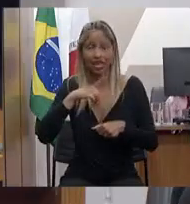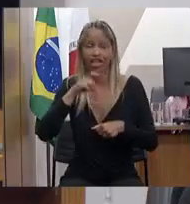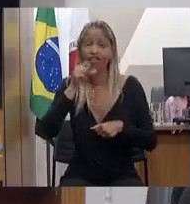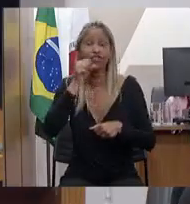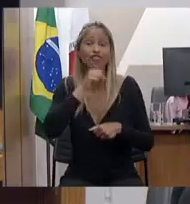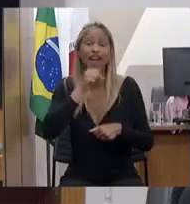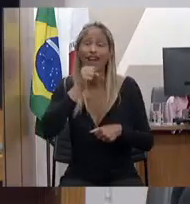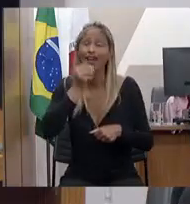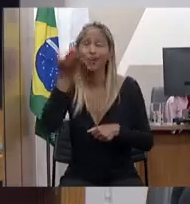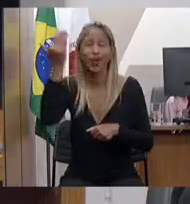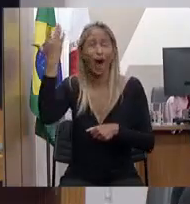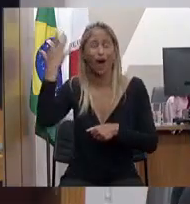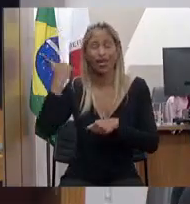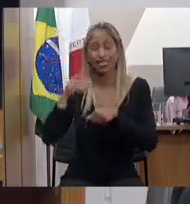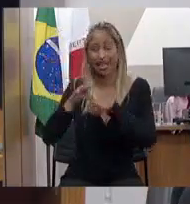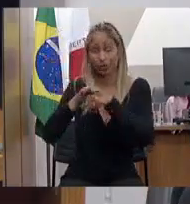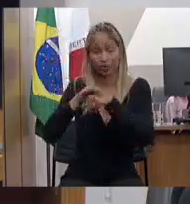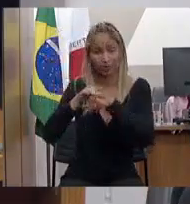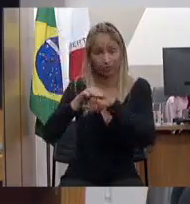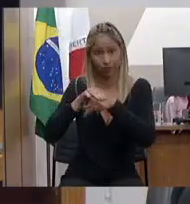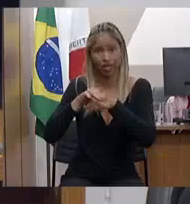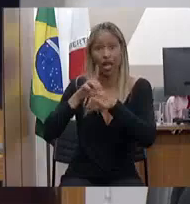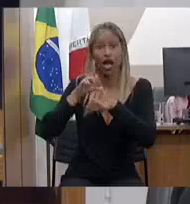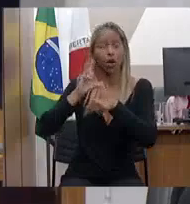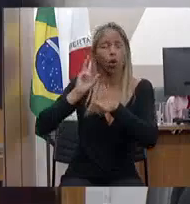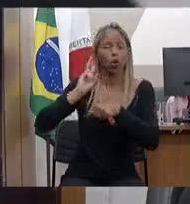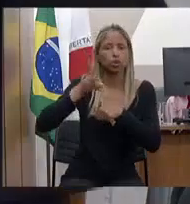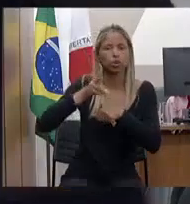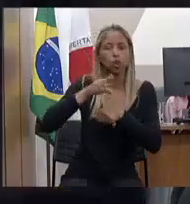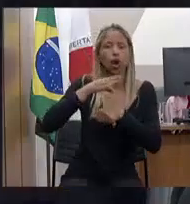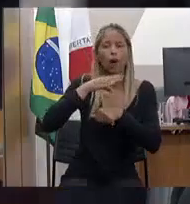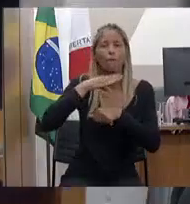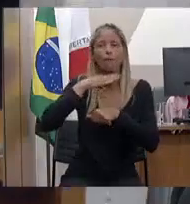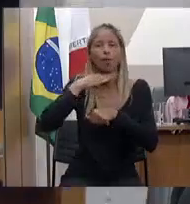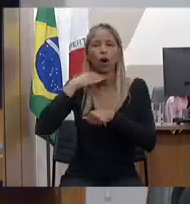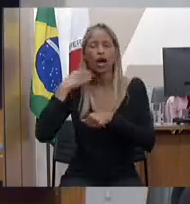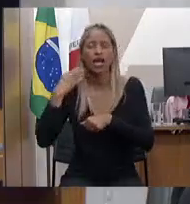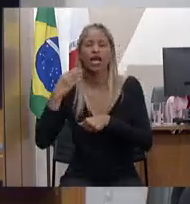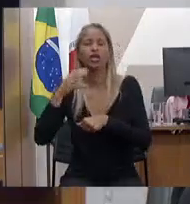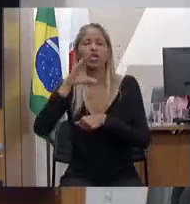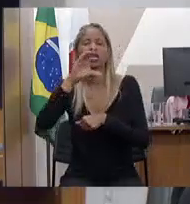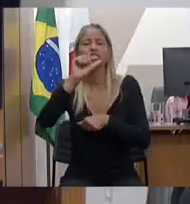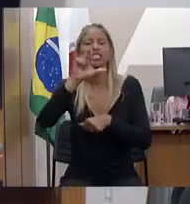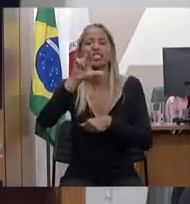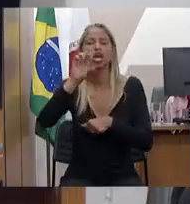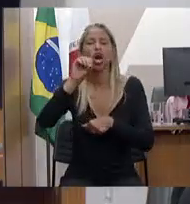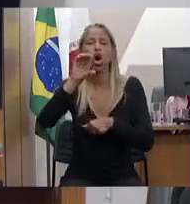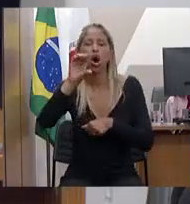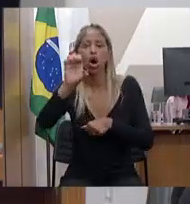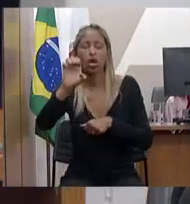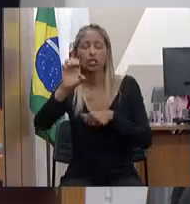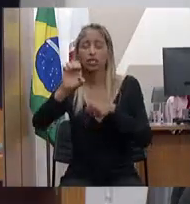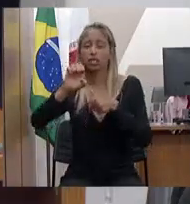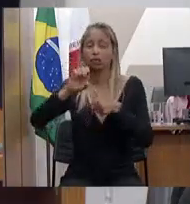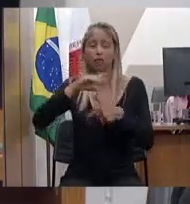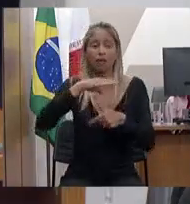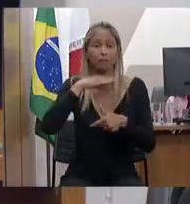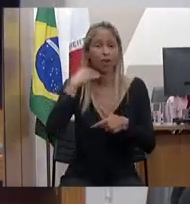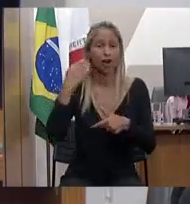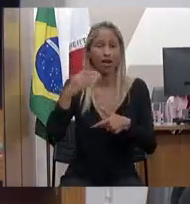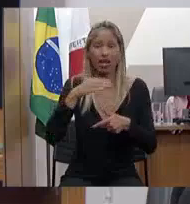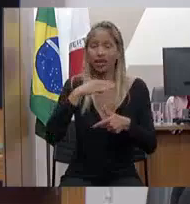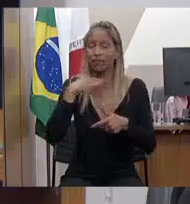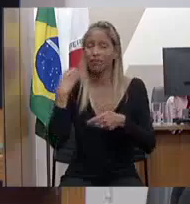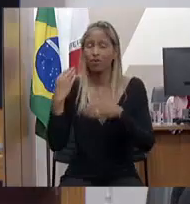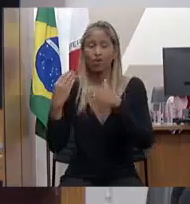velhos adoecimentos as pessoas continuam morrendo de silicose continua morrendo de uma série de doenças que